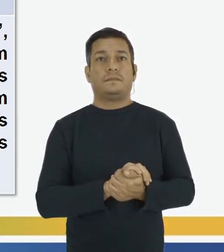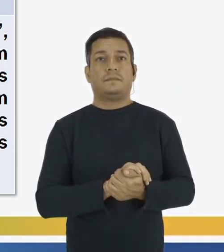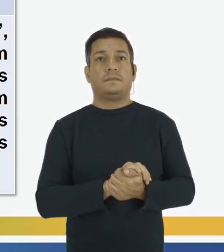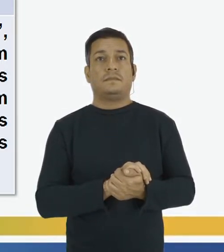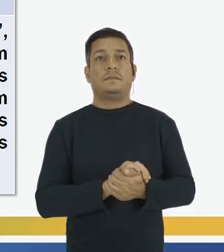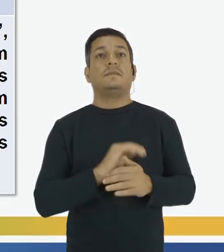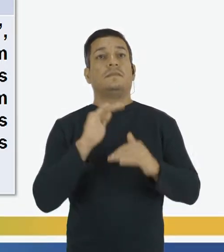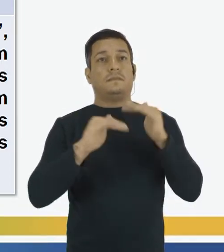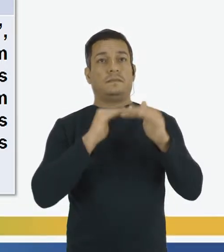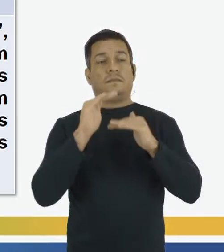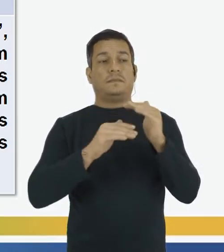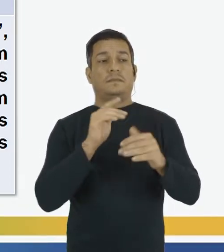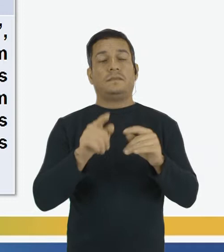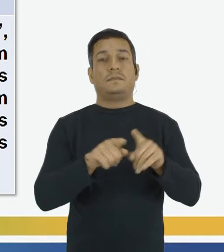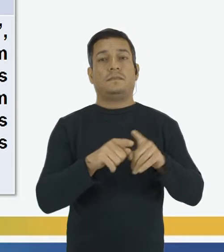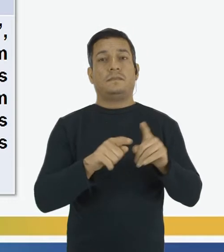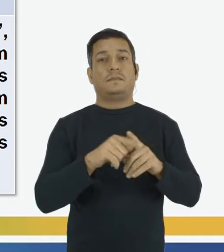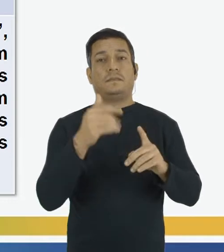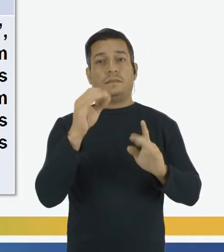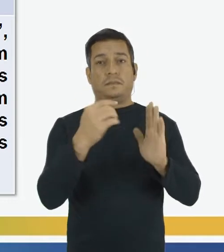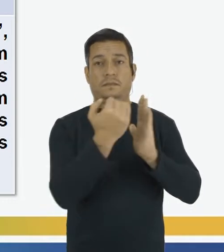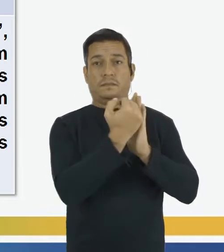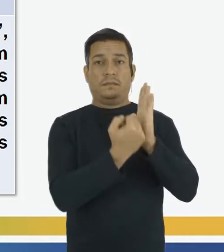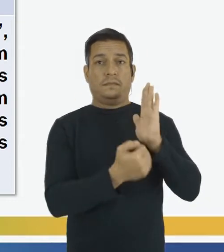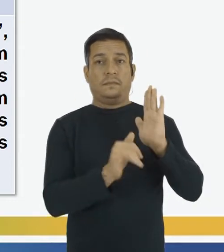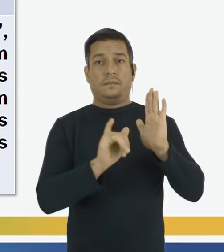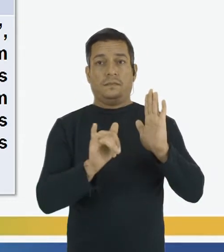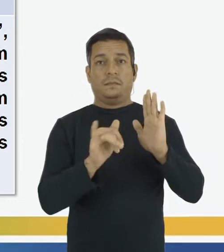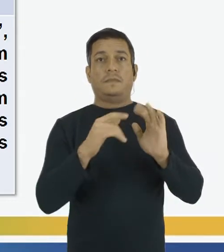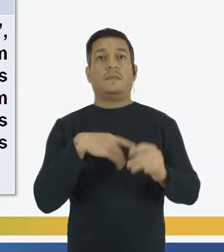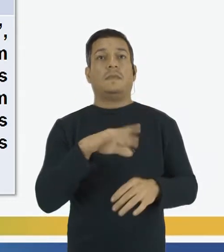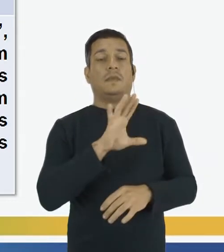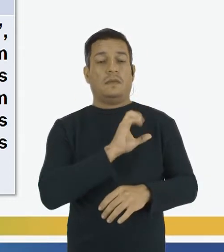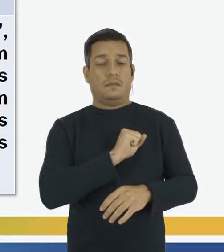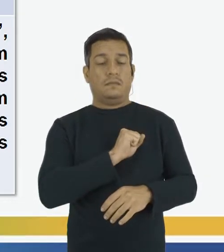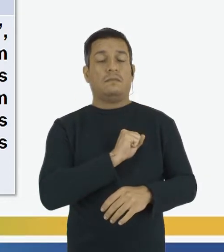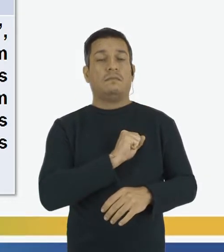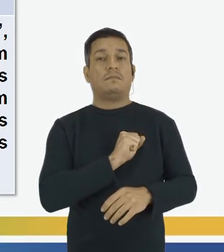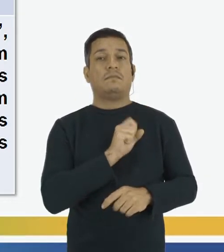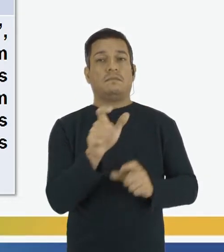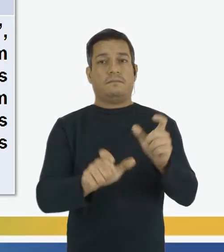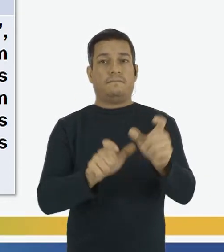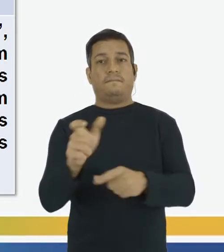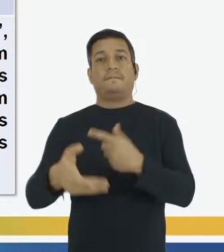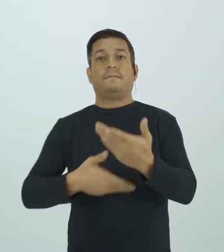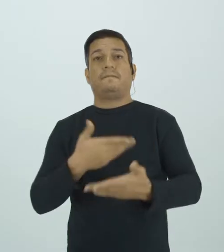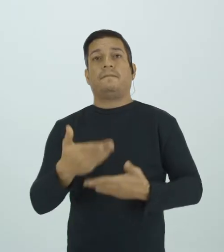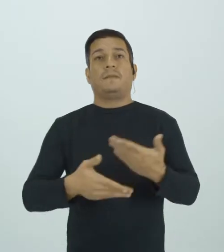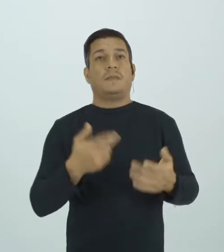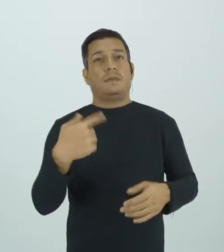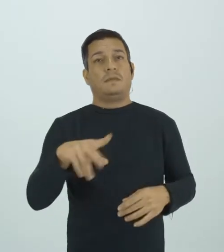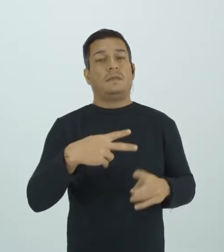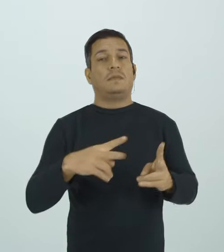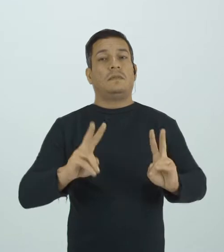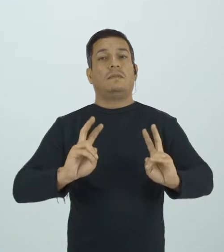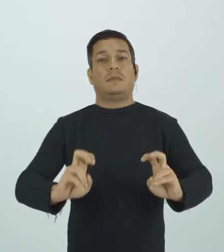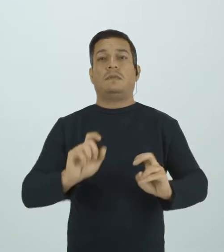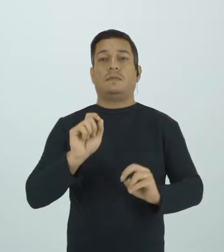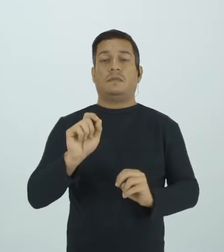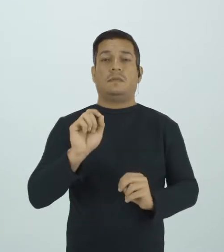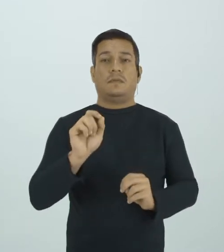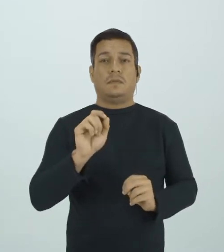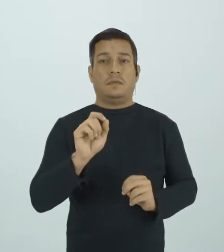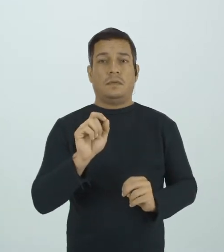do mandamento foi amai-vos uns aos outros, tá? Então, se vocês observarem,